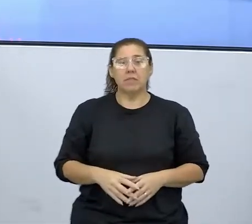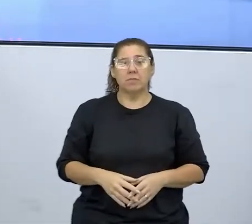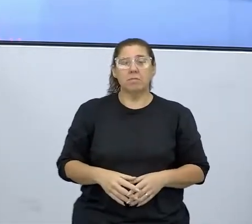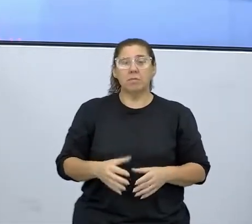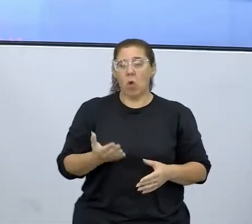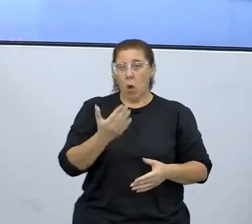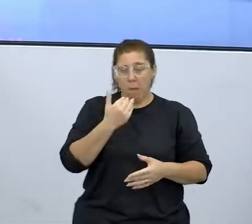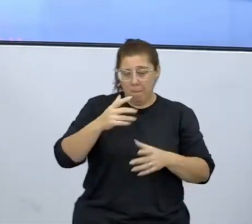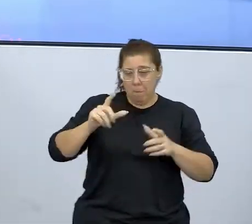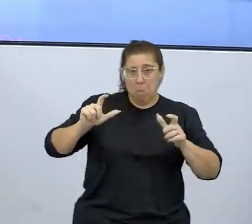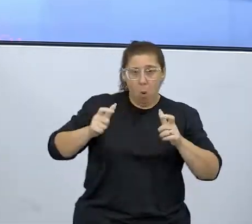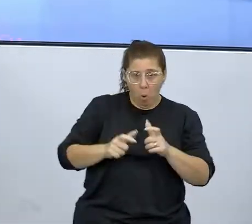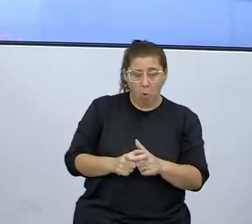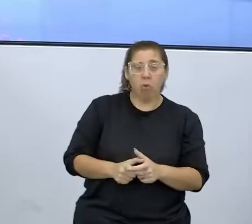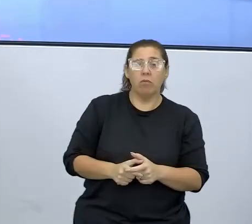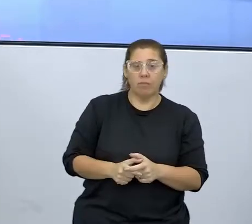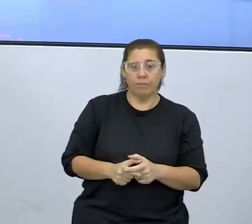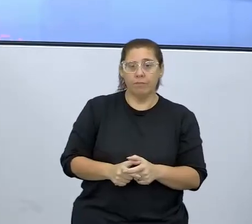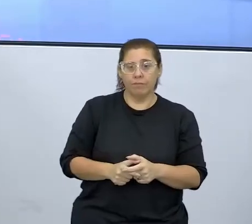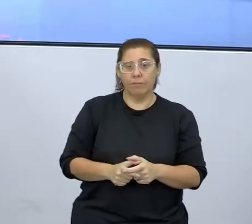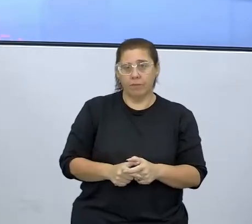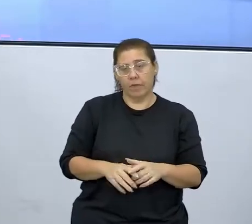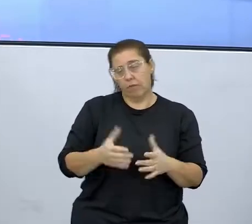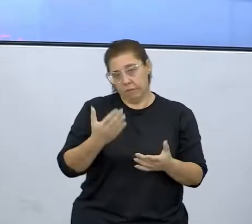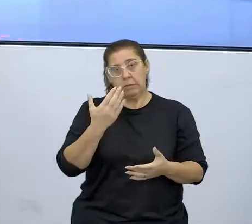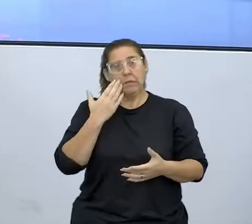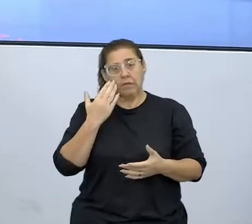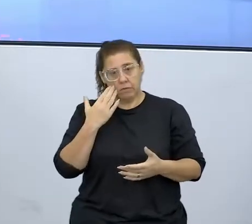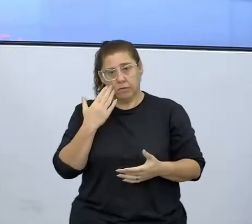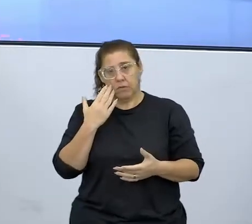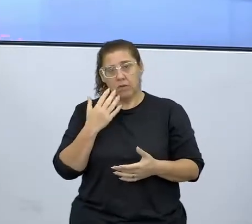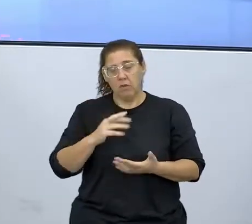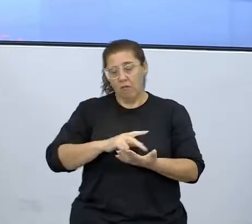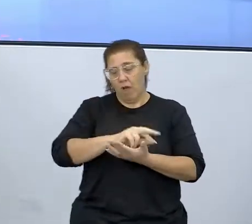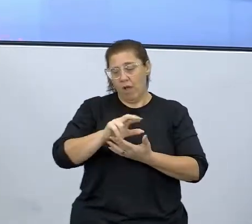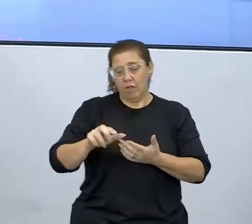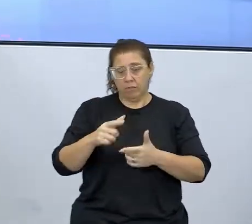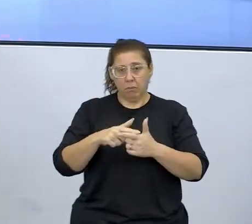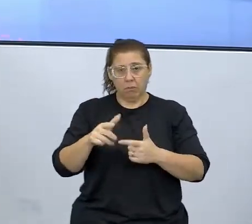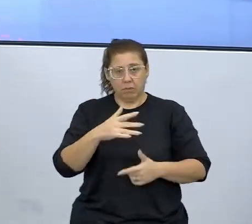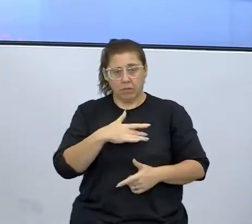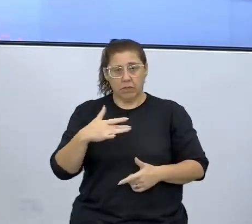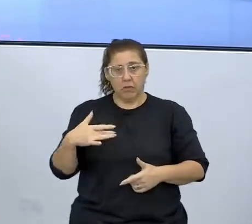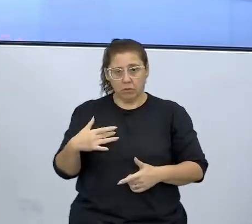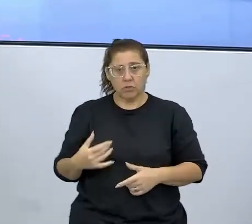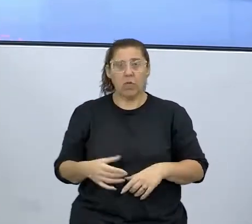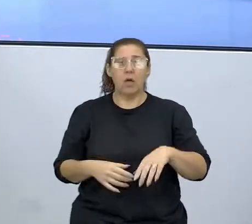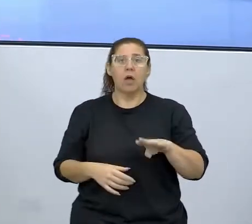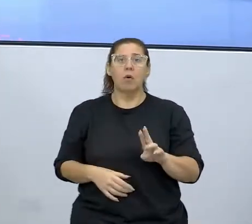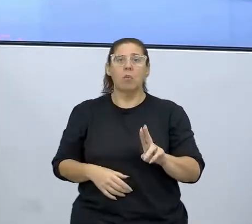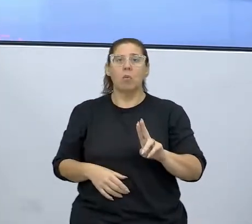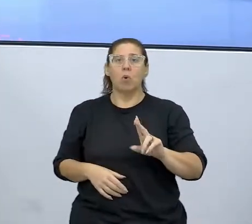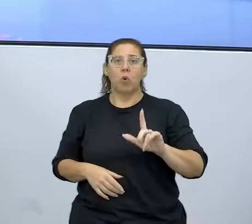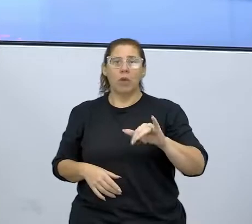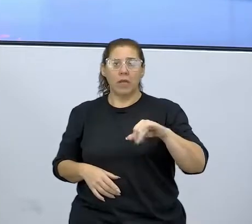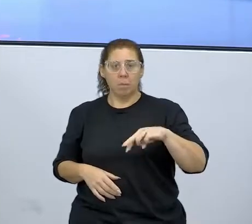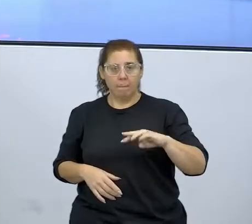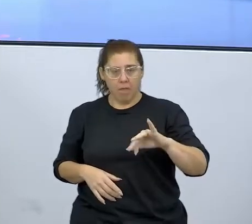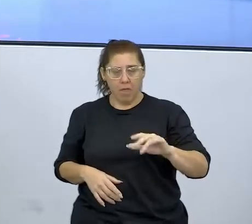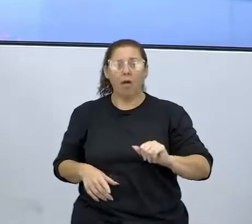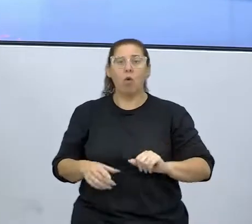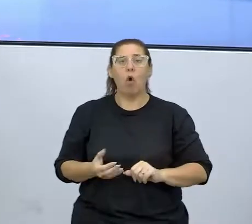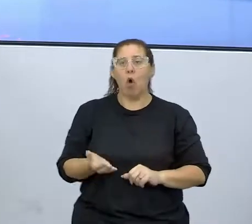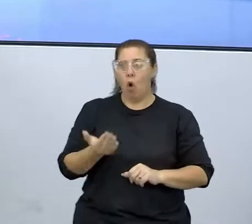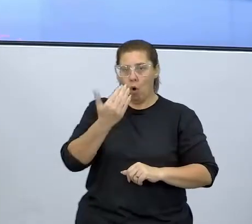ingerir menos alimentos, o que causa, como vocês sabem, diversos problemas de saúde. E a bulimia você até come, às vezes